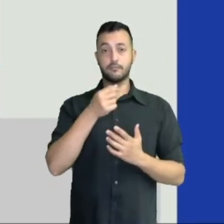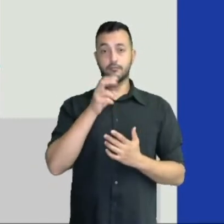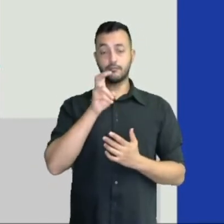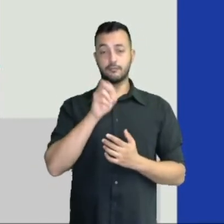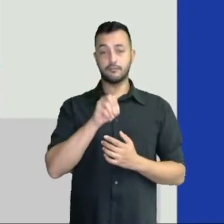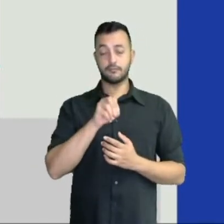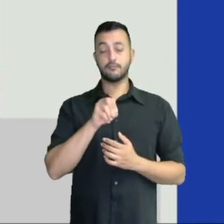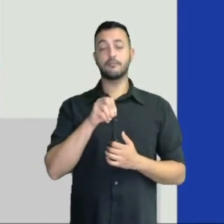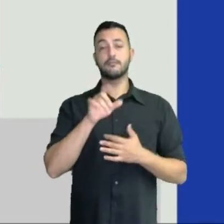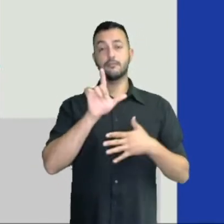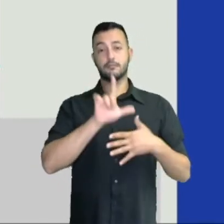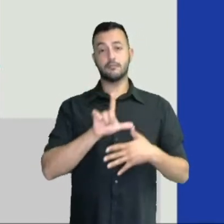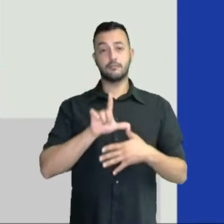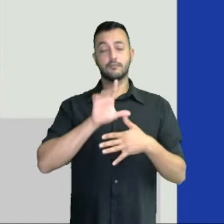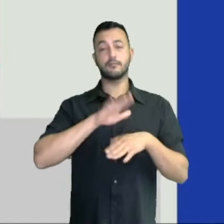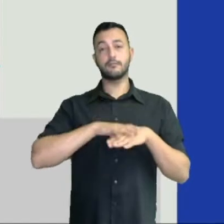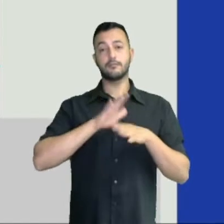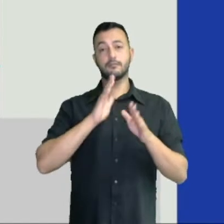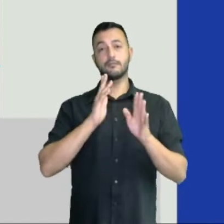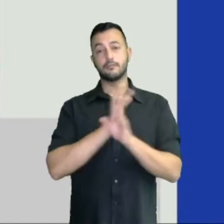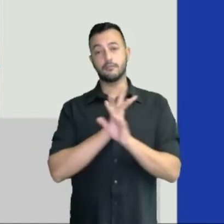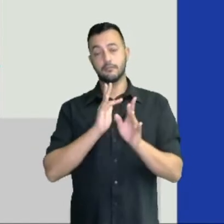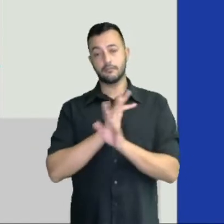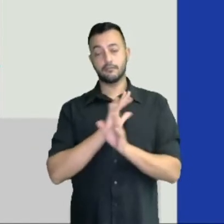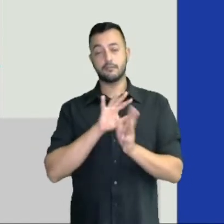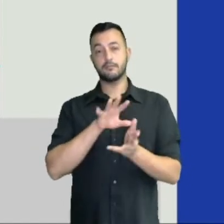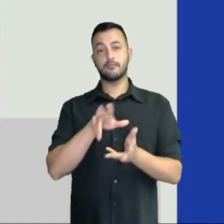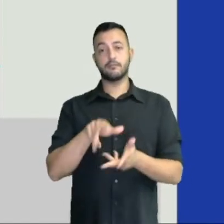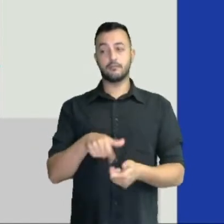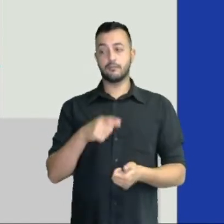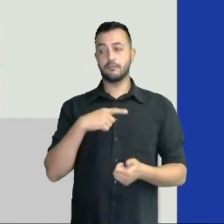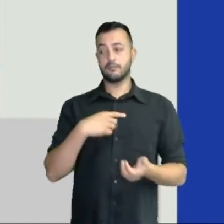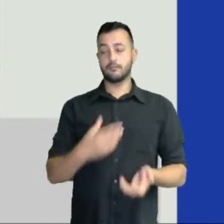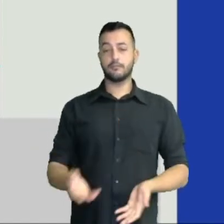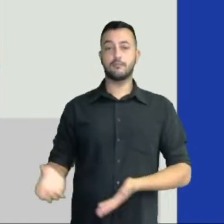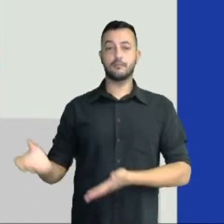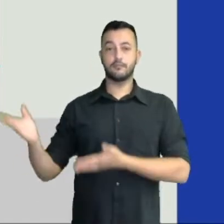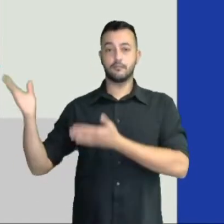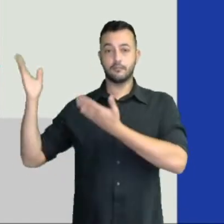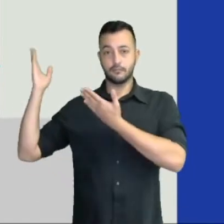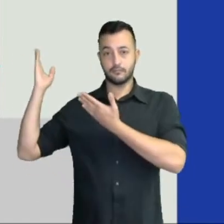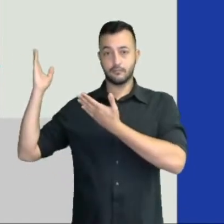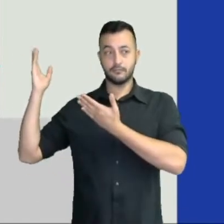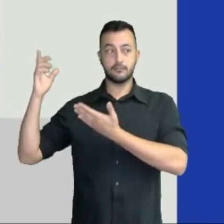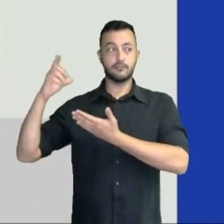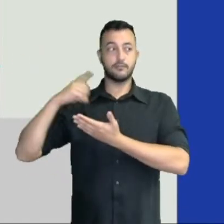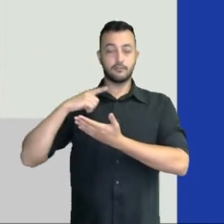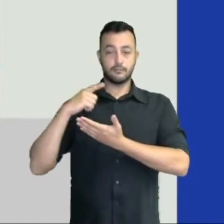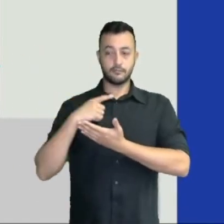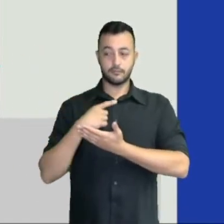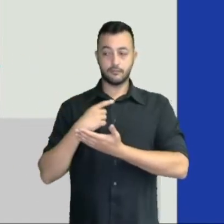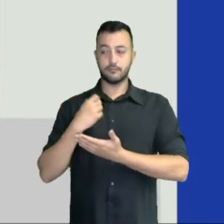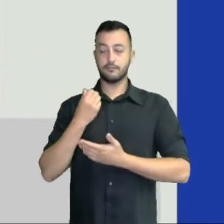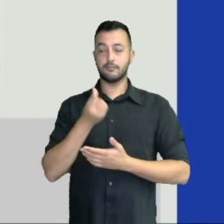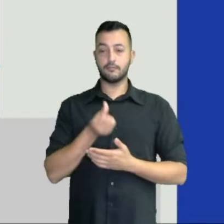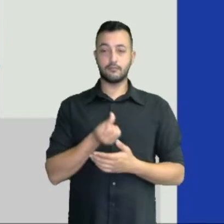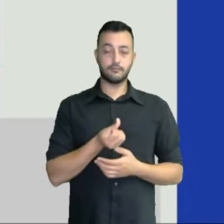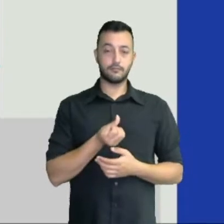América Latina é a região mais urbanizada do mundo. Então nós temos aqui nessa imagem, ó, um total de